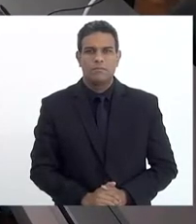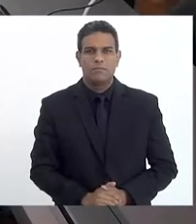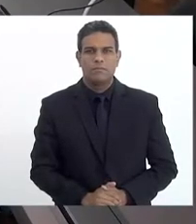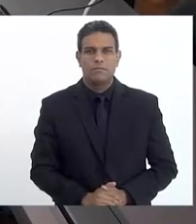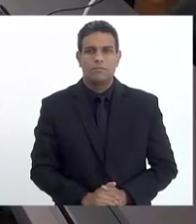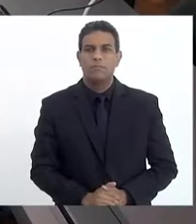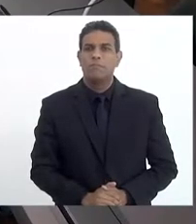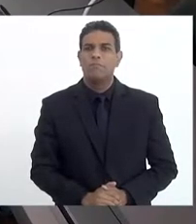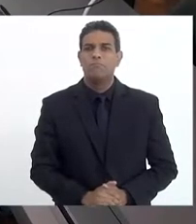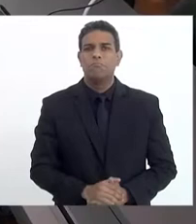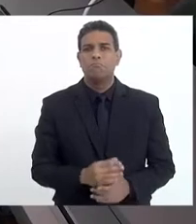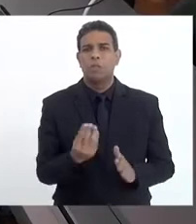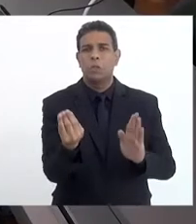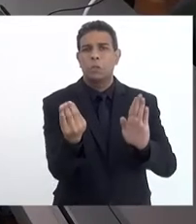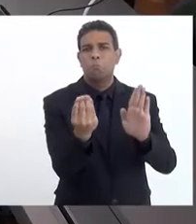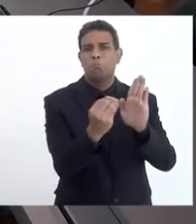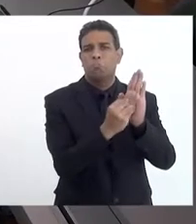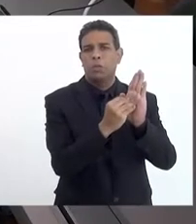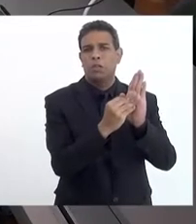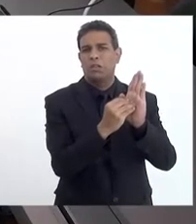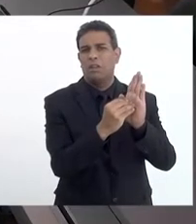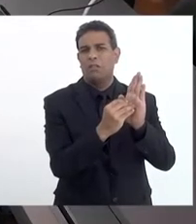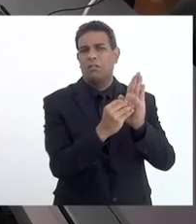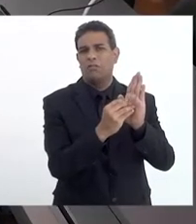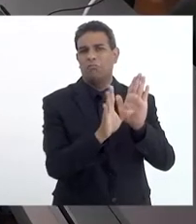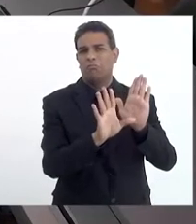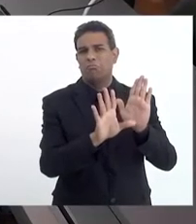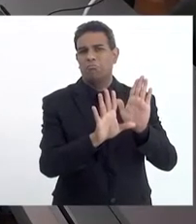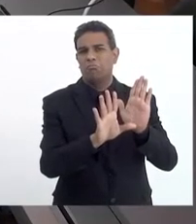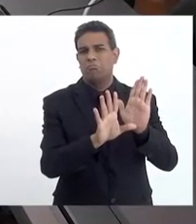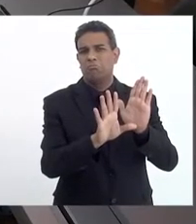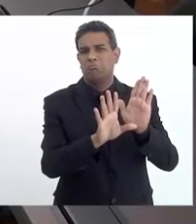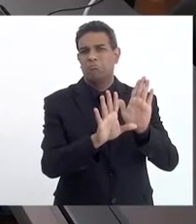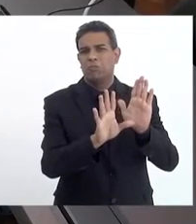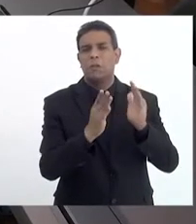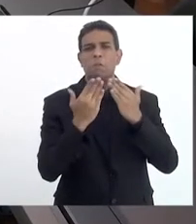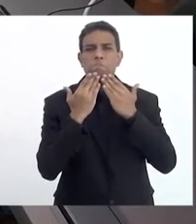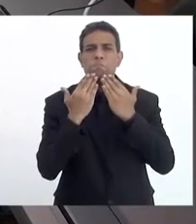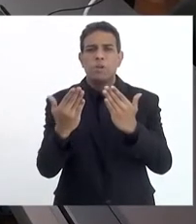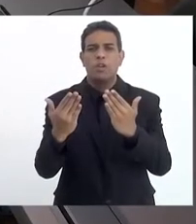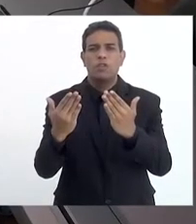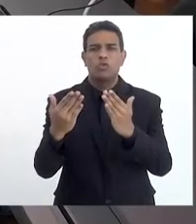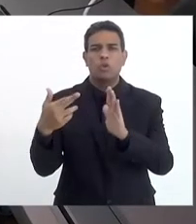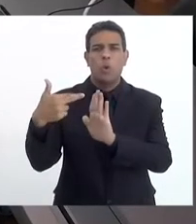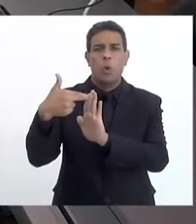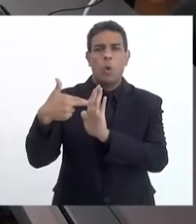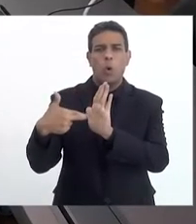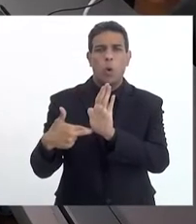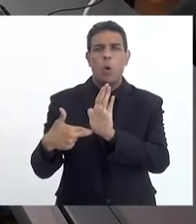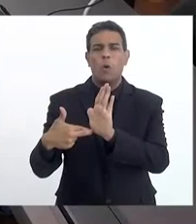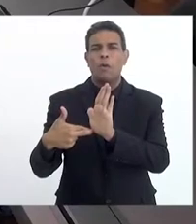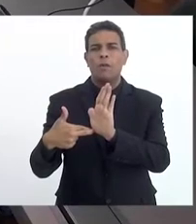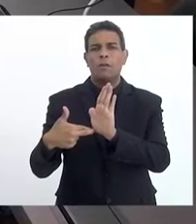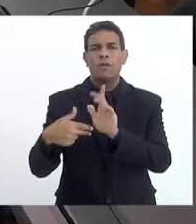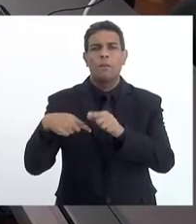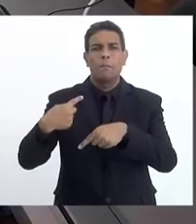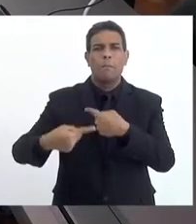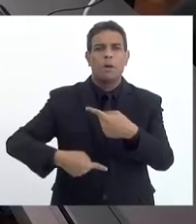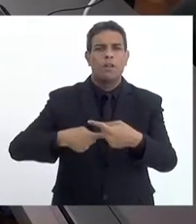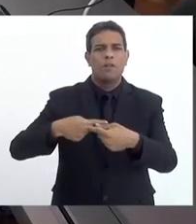Só botar o Estado aí. Eu vou fazer a emenda, tiro o relator, trago a relatoria e